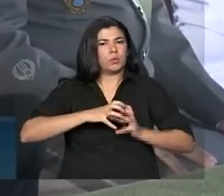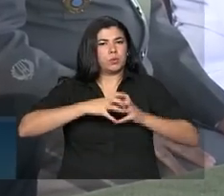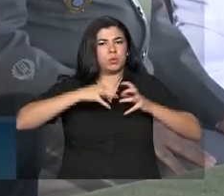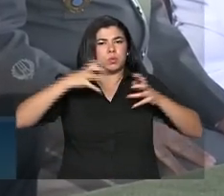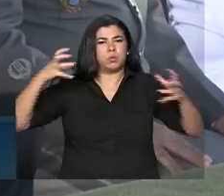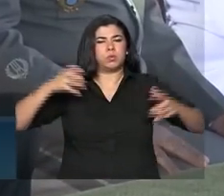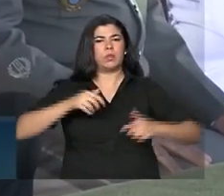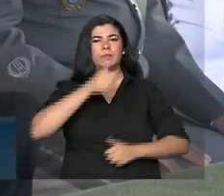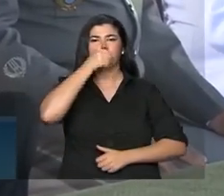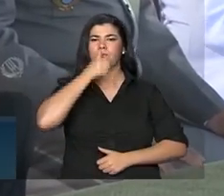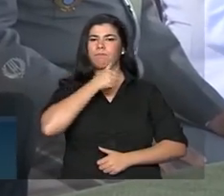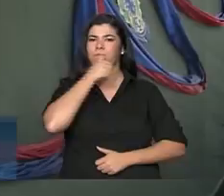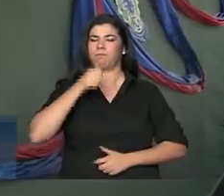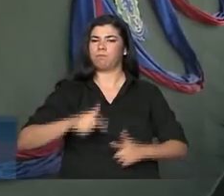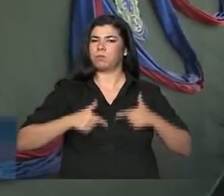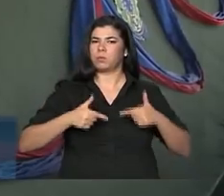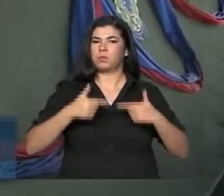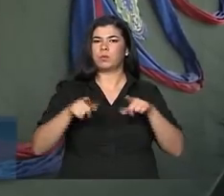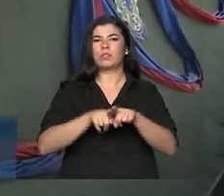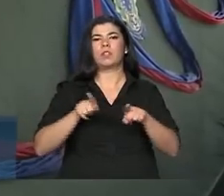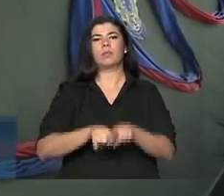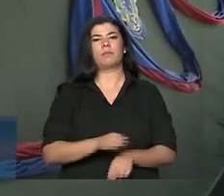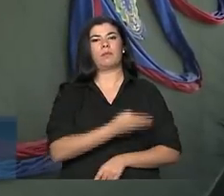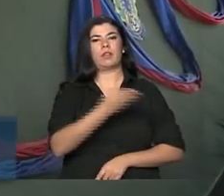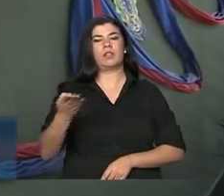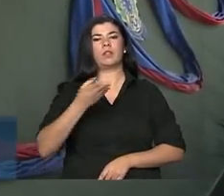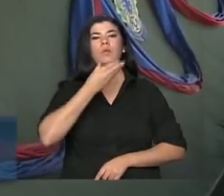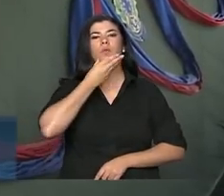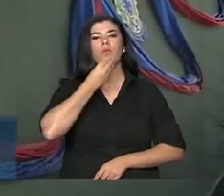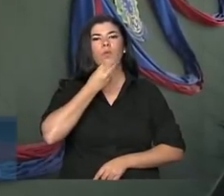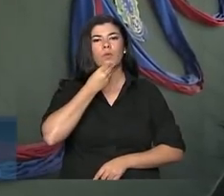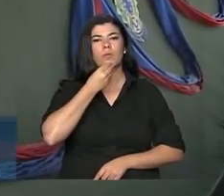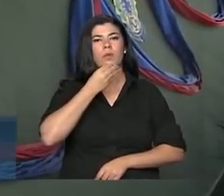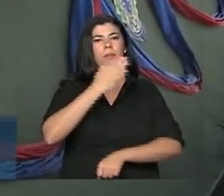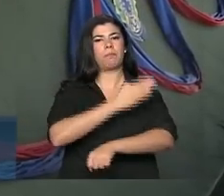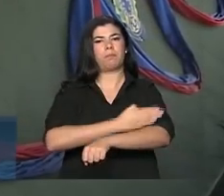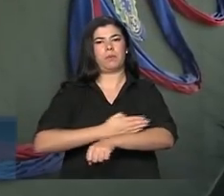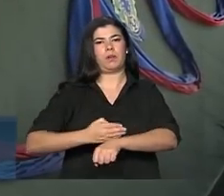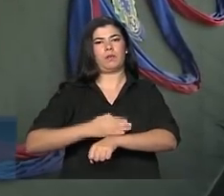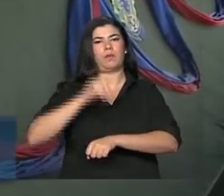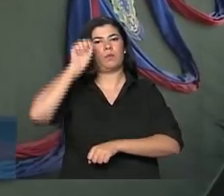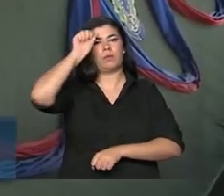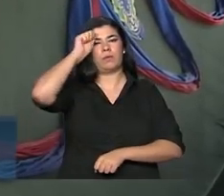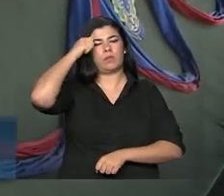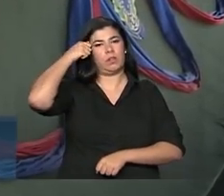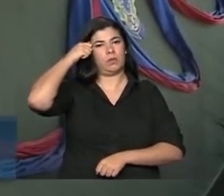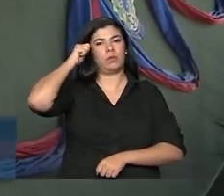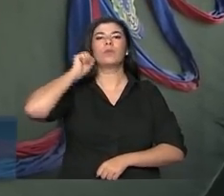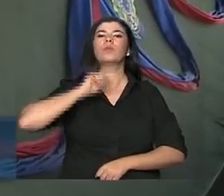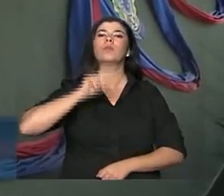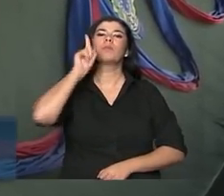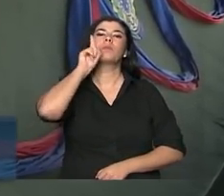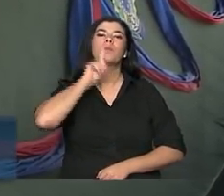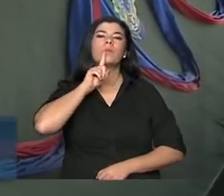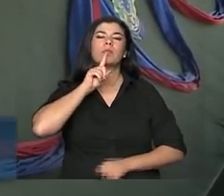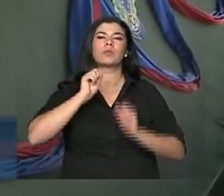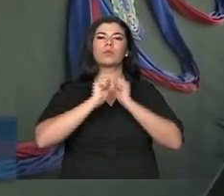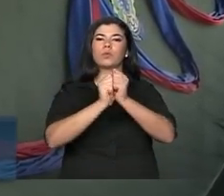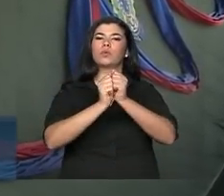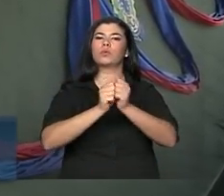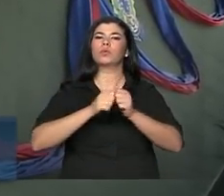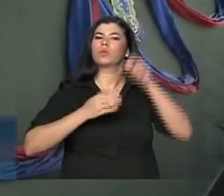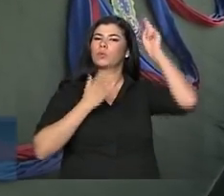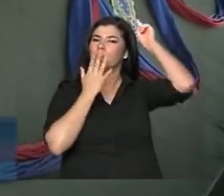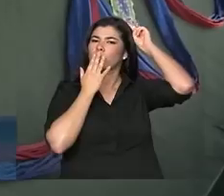sacrifícios que lhes foram exigidos, esses homens, brancos, negros, mulatos e índios, unidos em